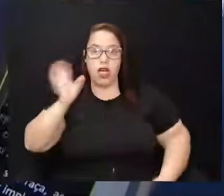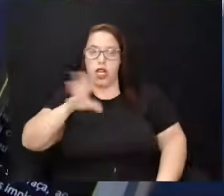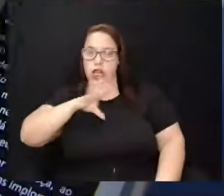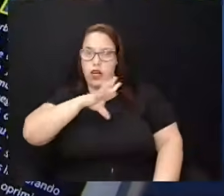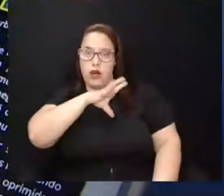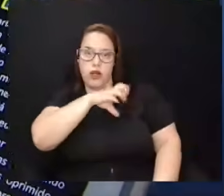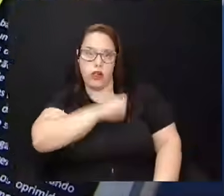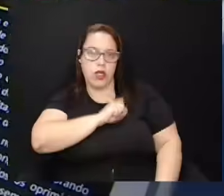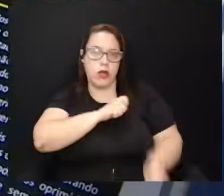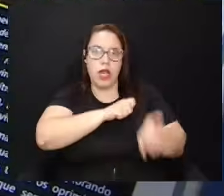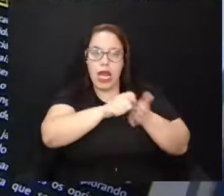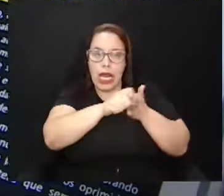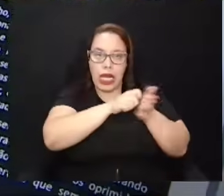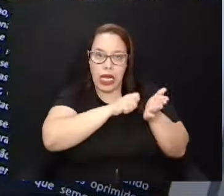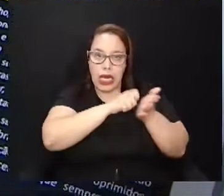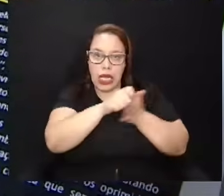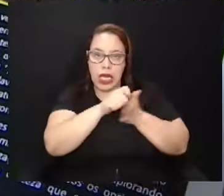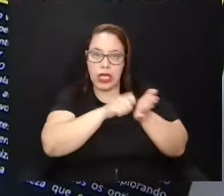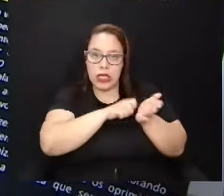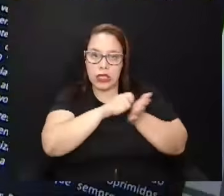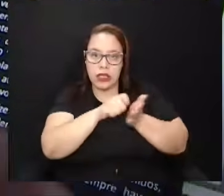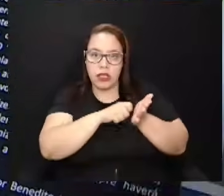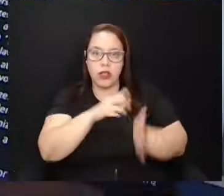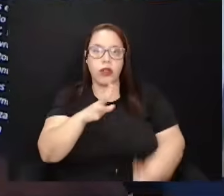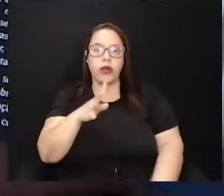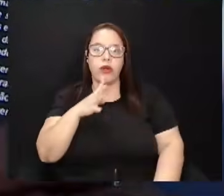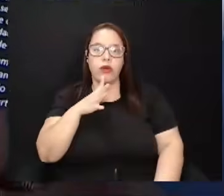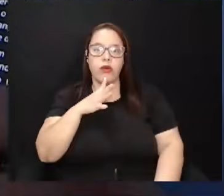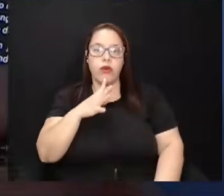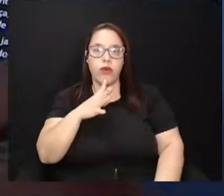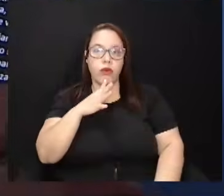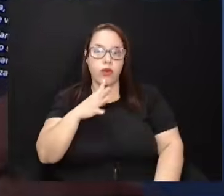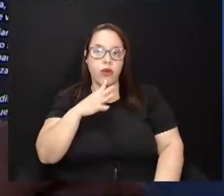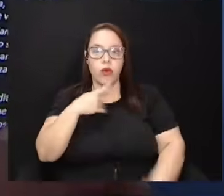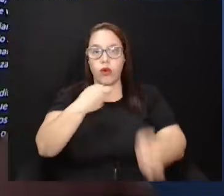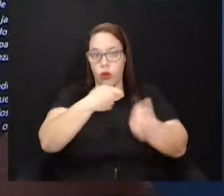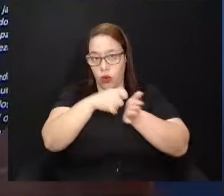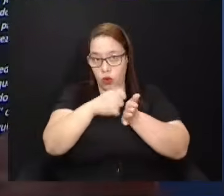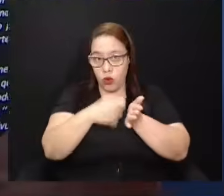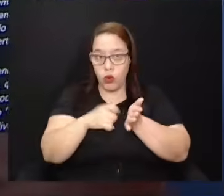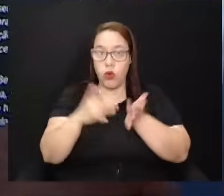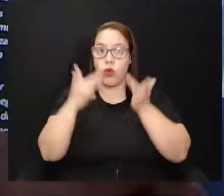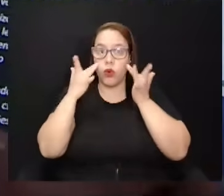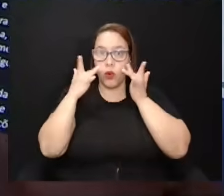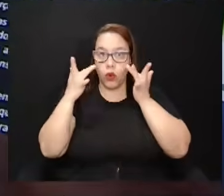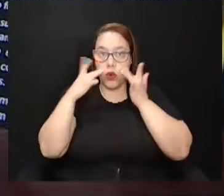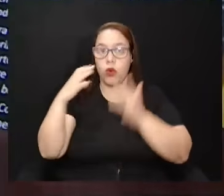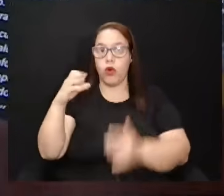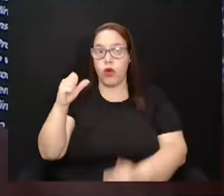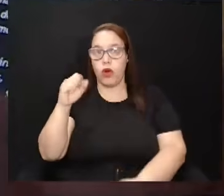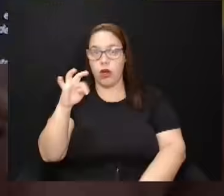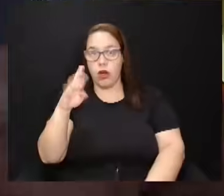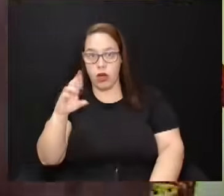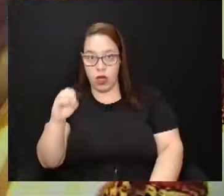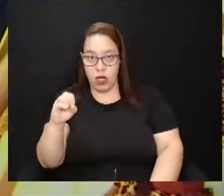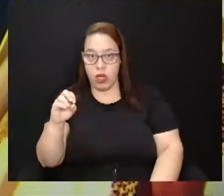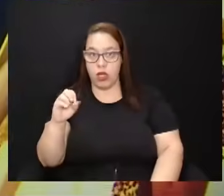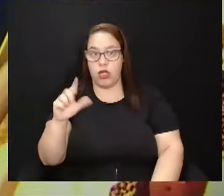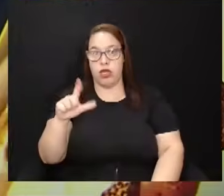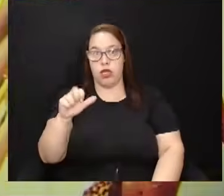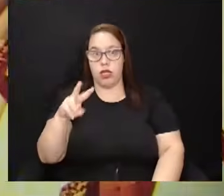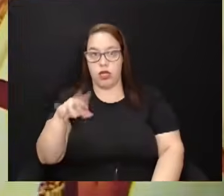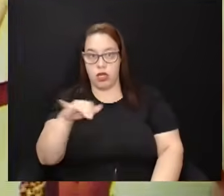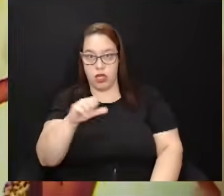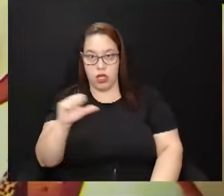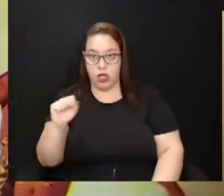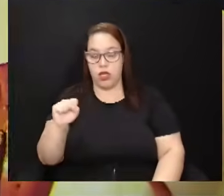escritas. Aí eu fui conhecer o autor Castro Alves, Antônio Frederico de Castro Alves. Primeiro